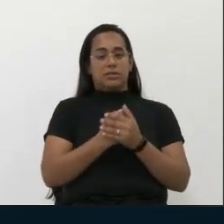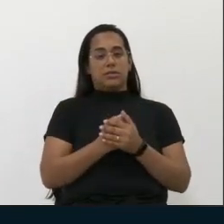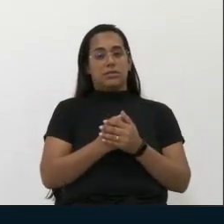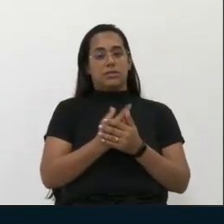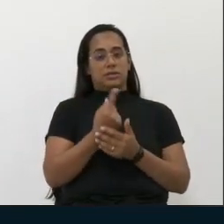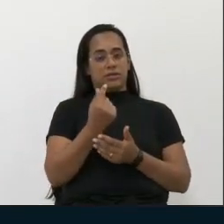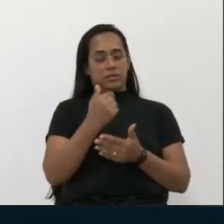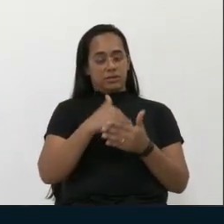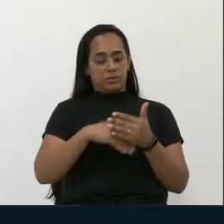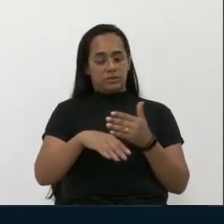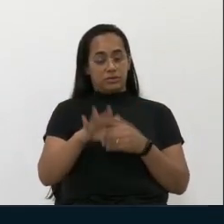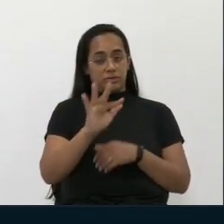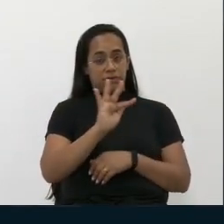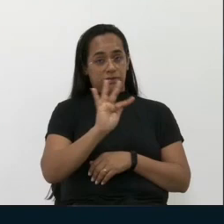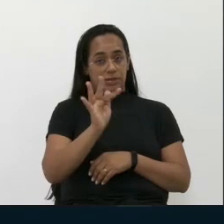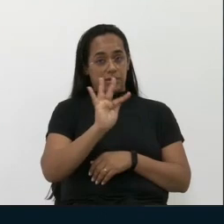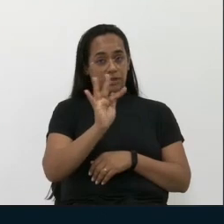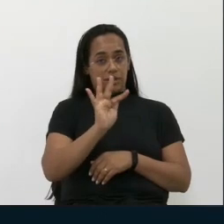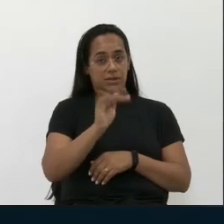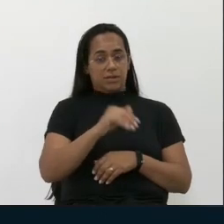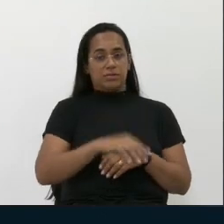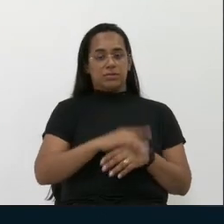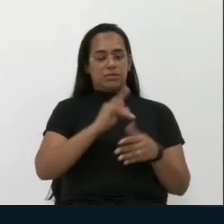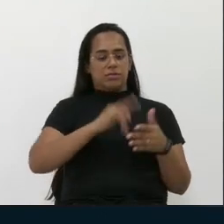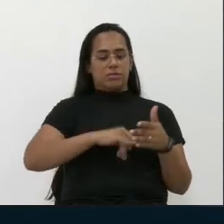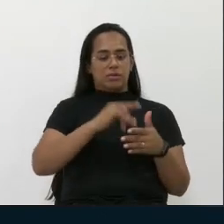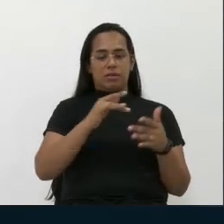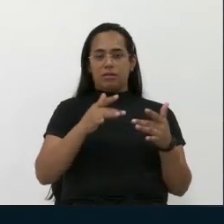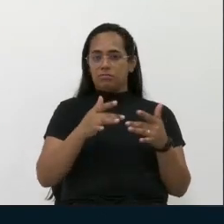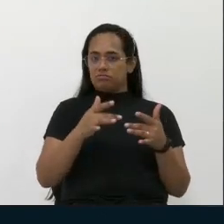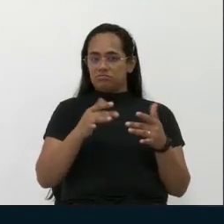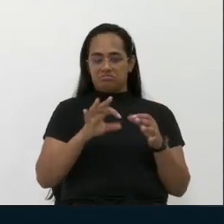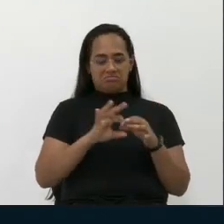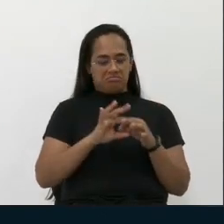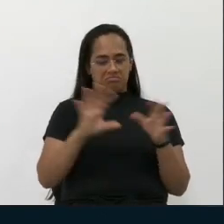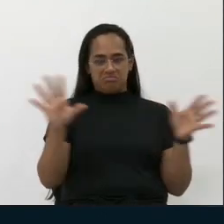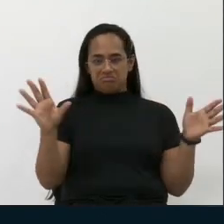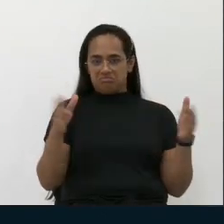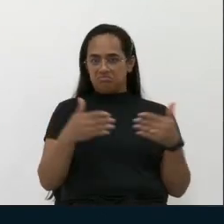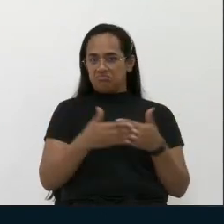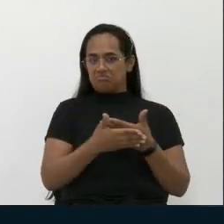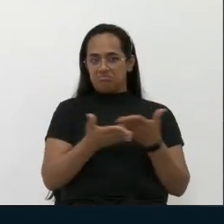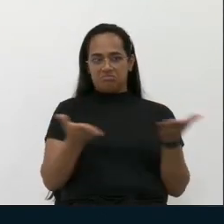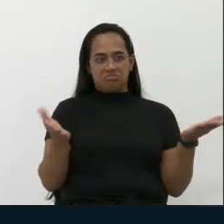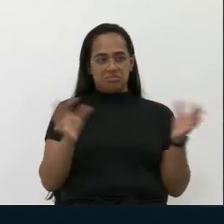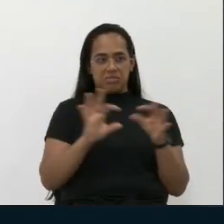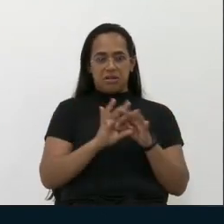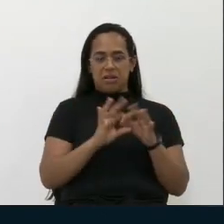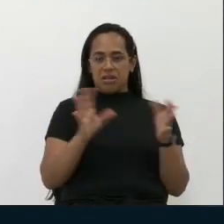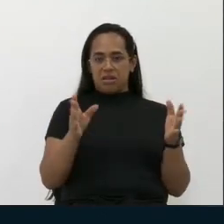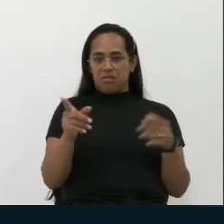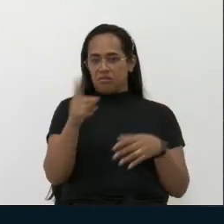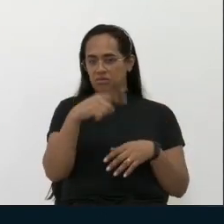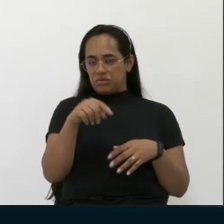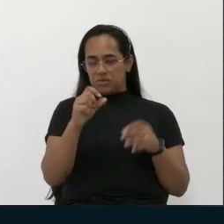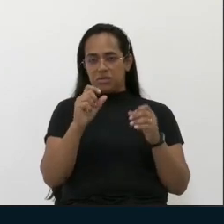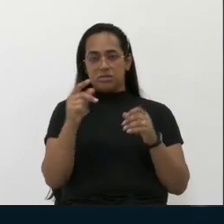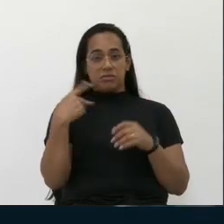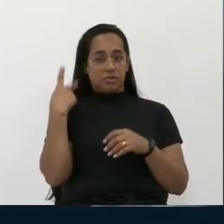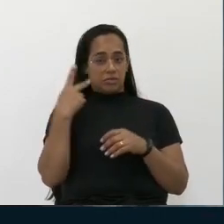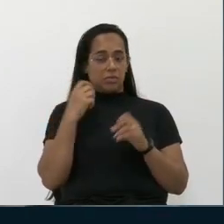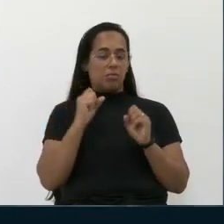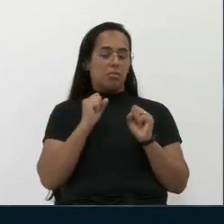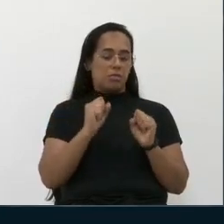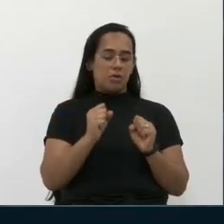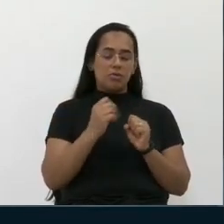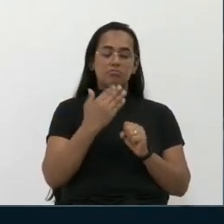à disposição de todos esses vereadores e vocês podem, a qualquer momento, solicitá-los. E, para encerrar,